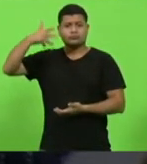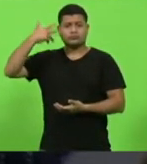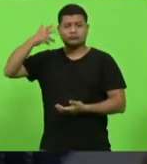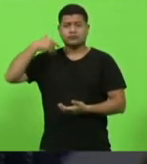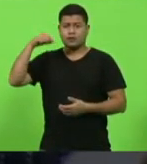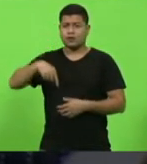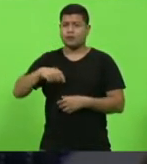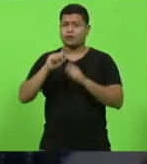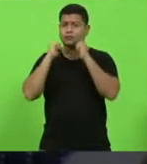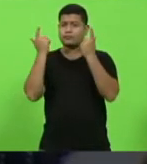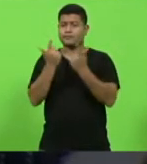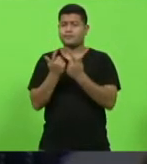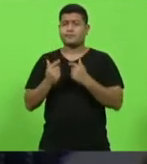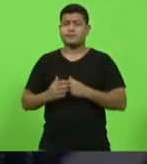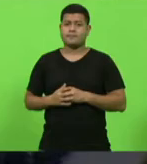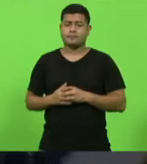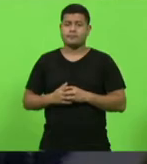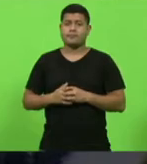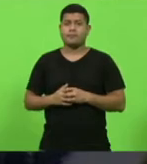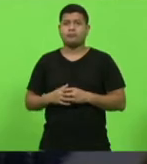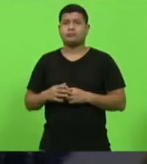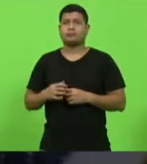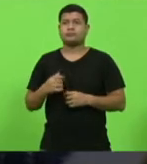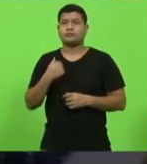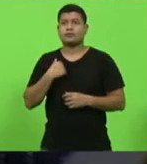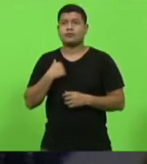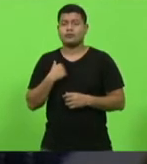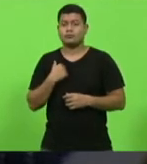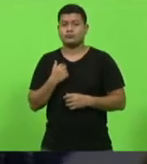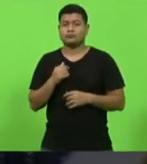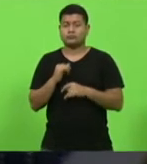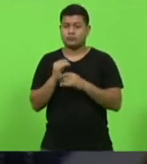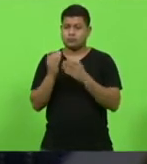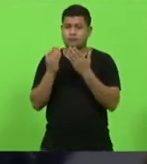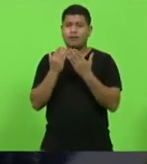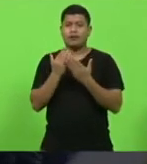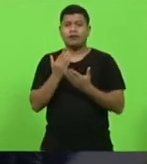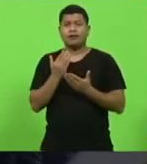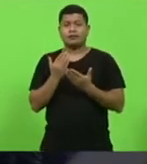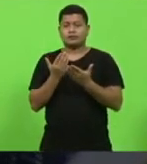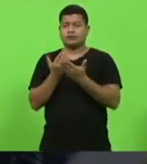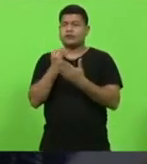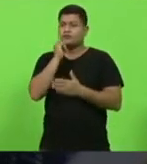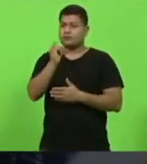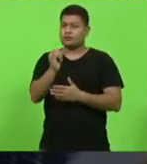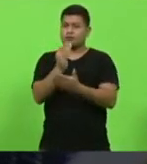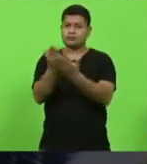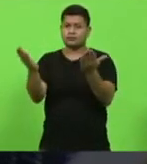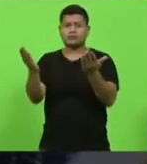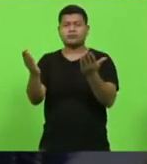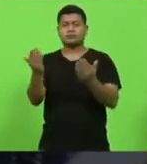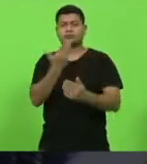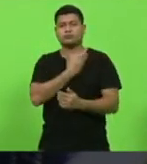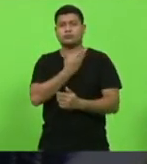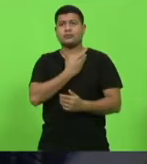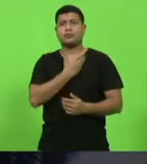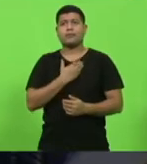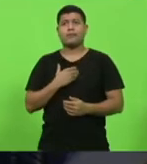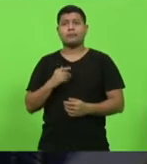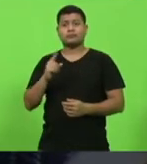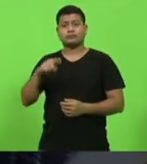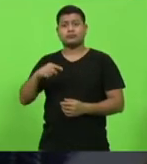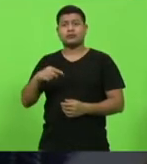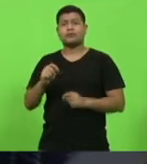casa e eu quero dizer para vocês dos colegas que isso sim é